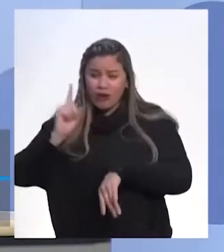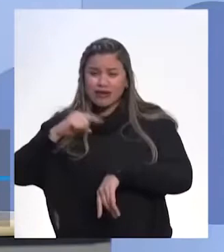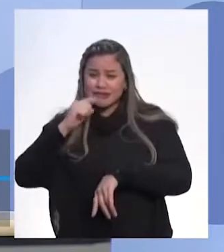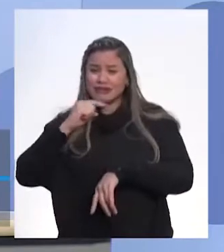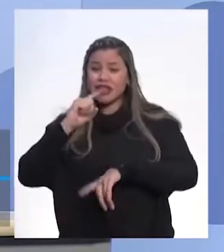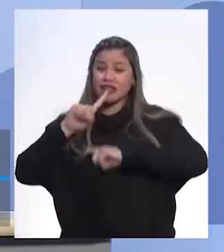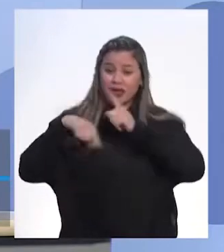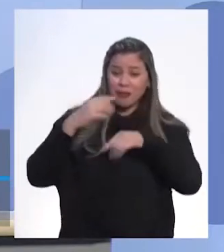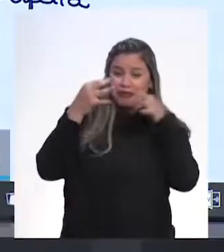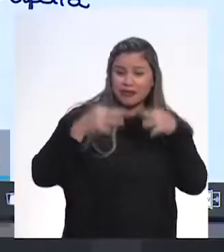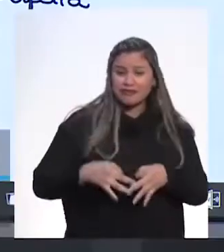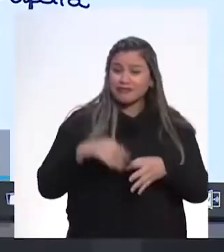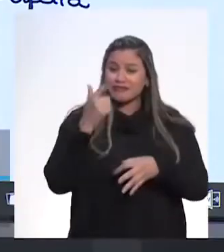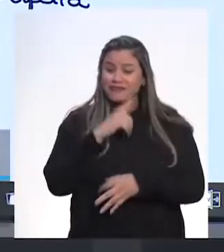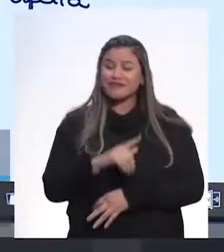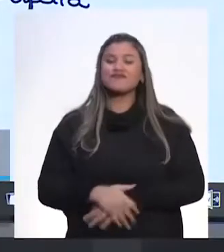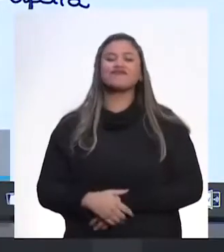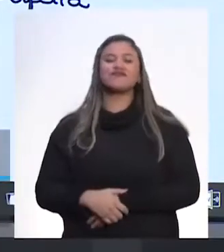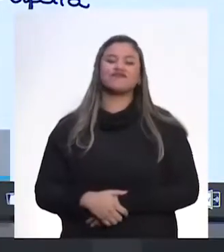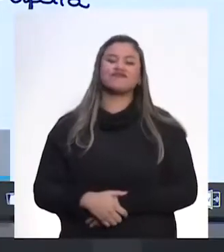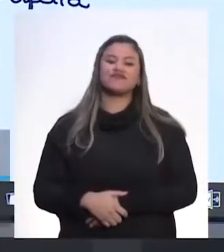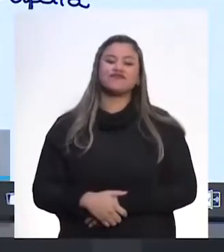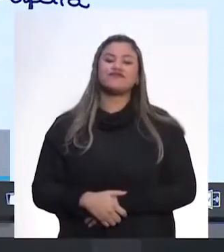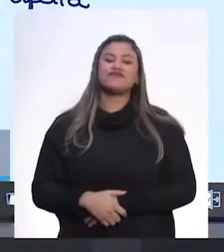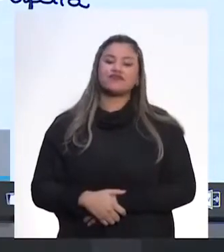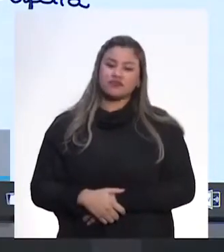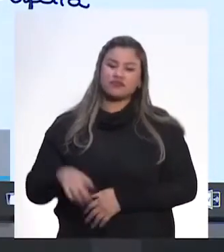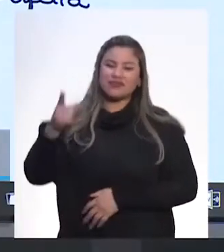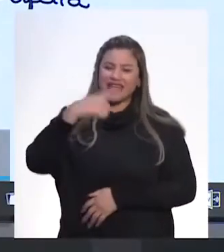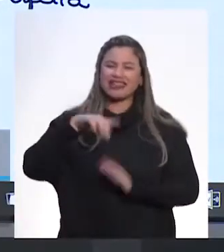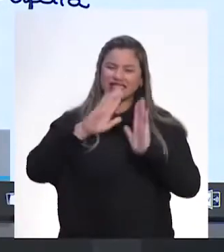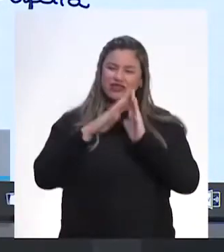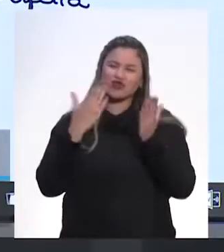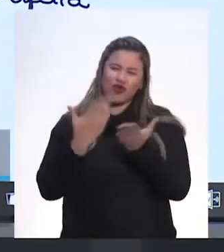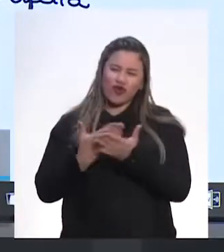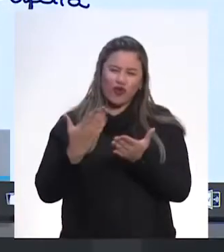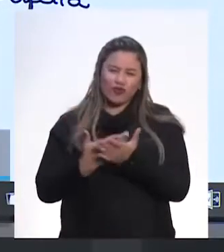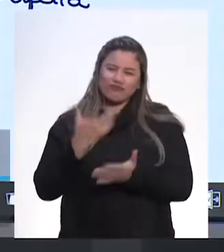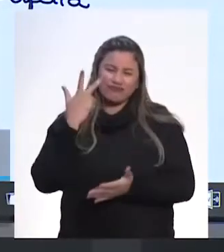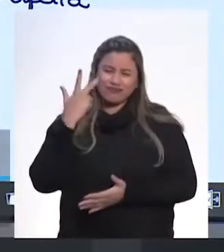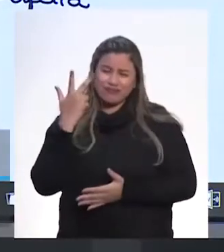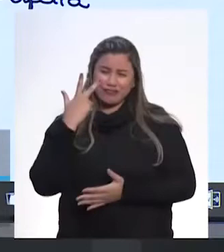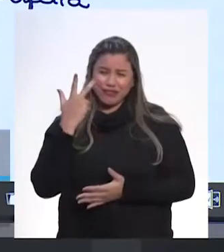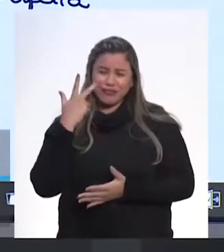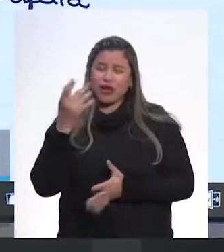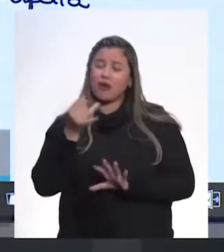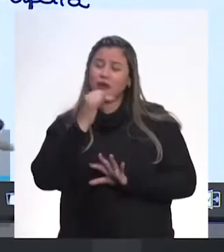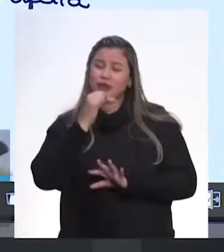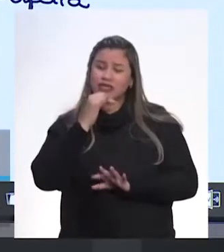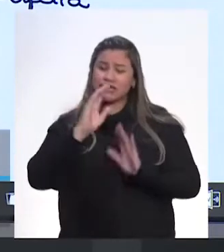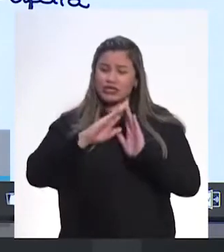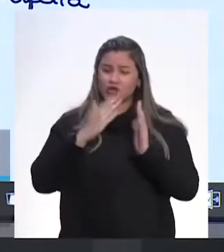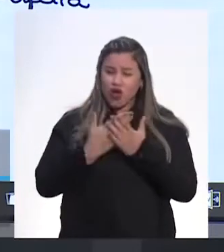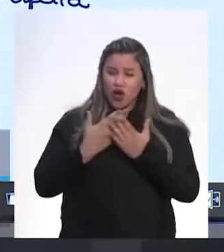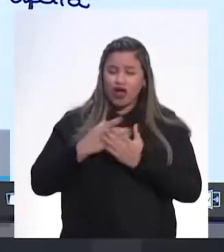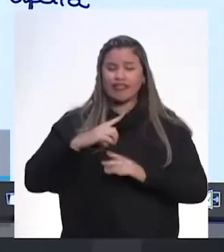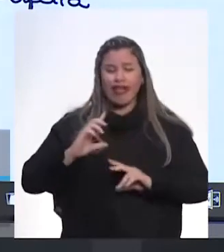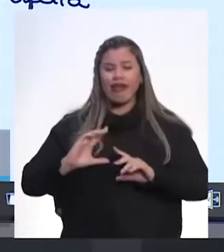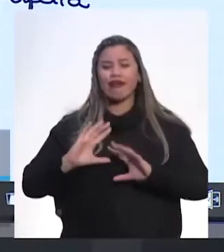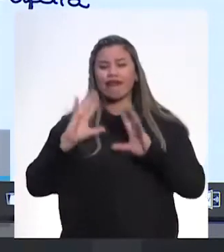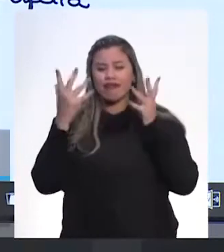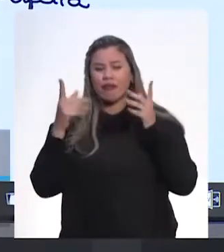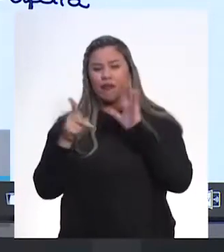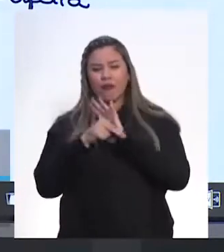mesmo, né, professora? Olha, gente, ainda mais quando a gente está na escola, né? Porque, assim, na escola a gente sempre faz esses festivais, por mais que a